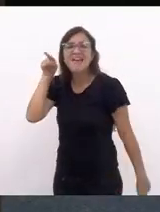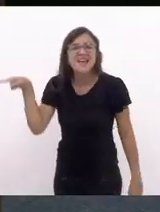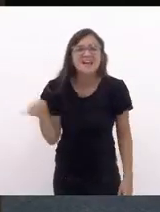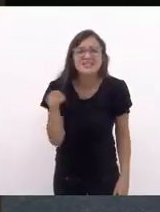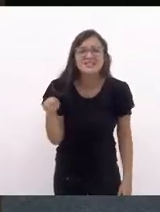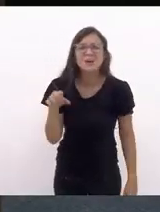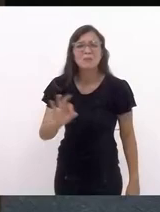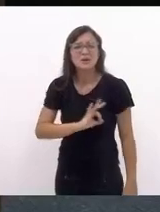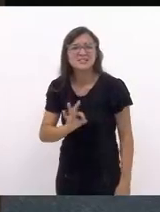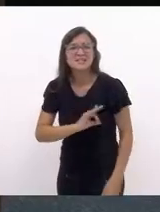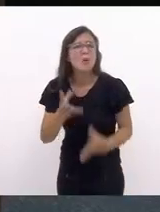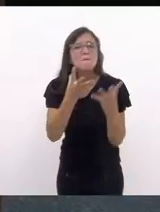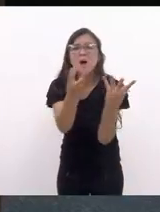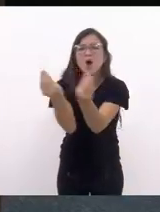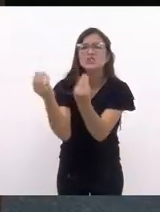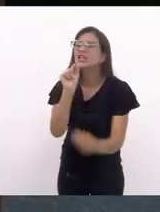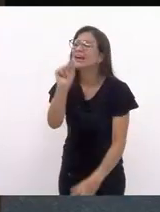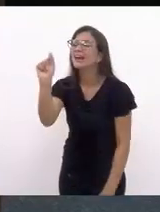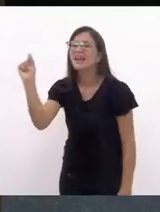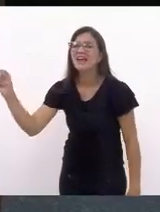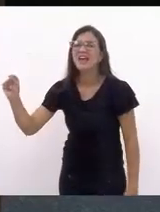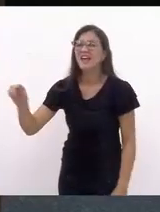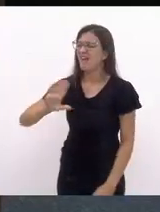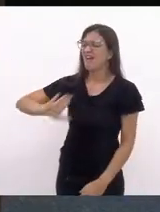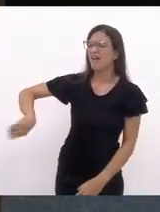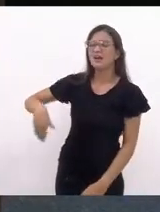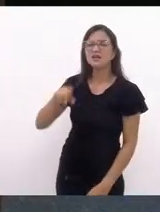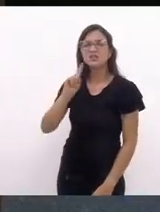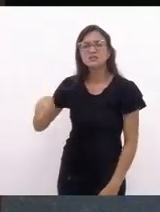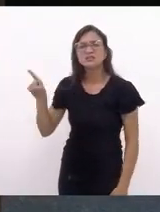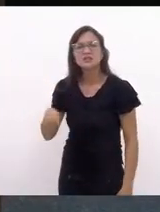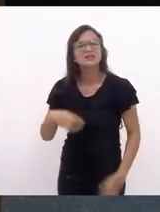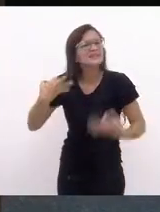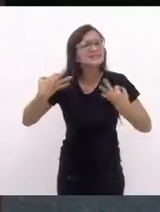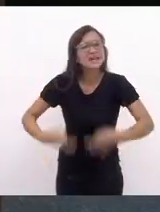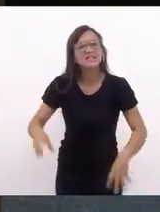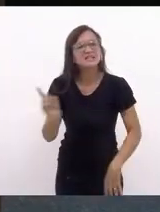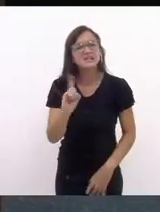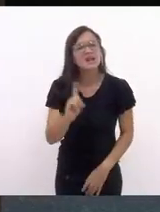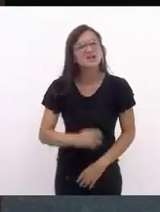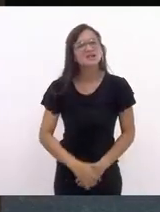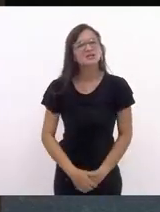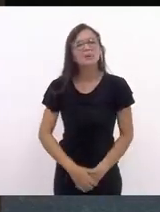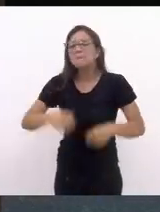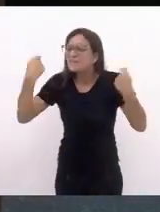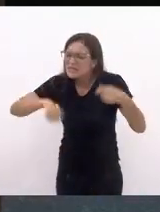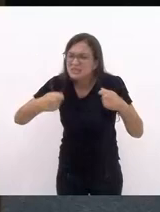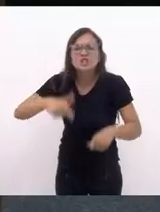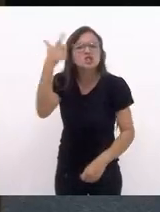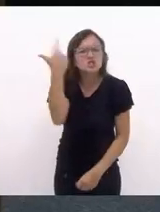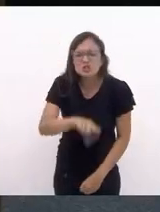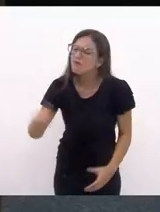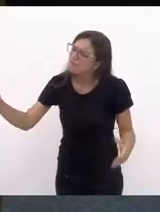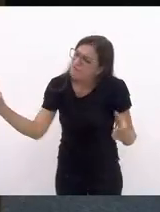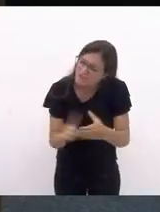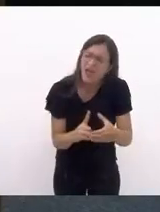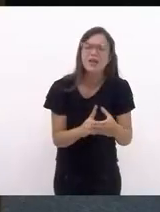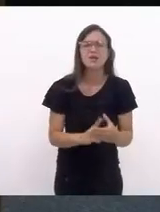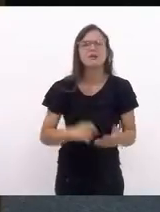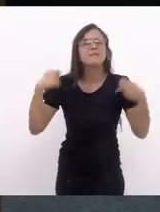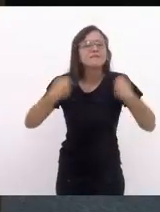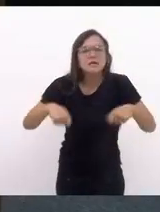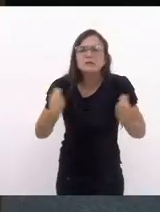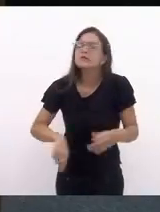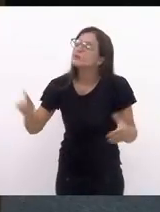justamente nós precisamos que esses policiais sejam novamente Rei incorporados para que